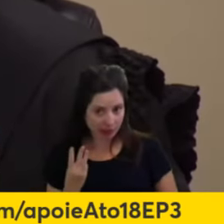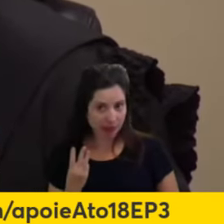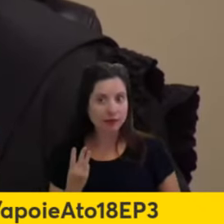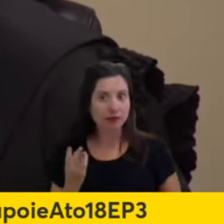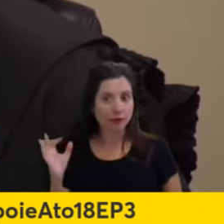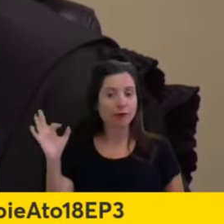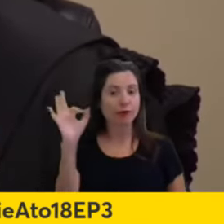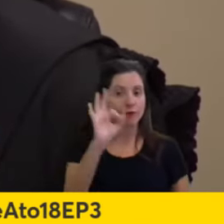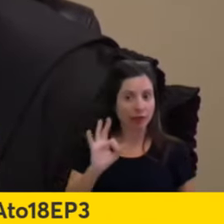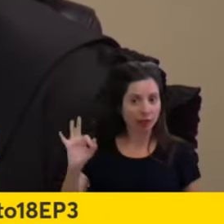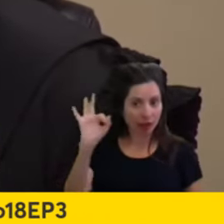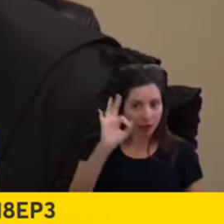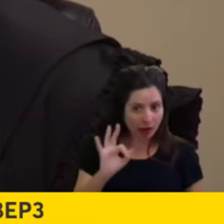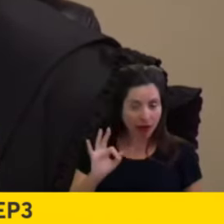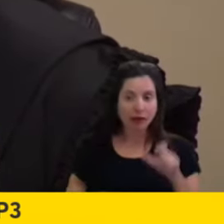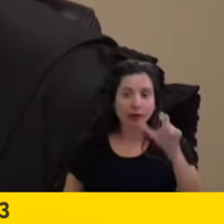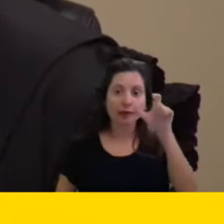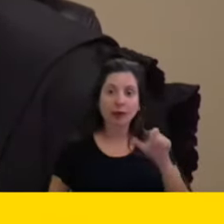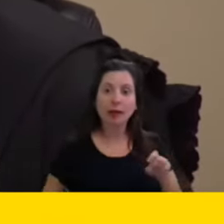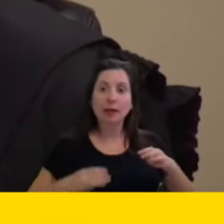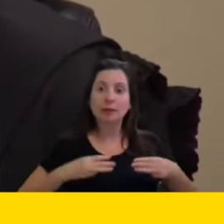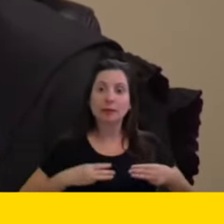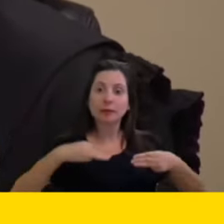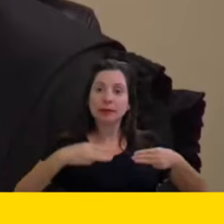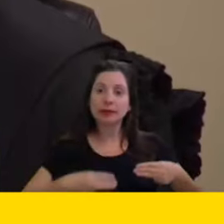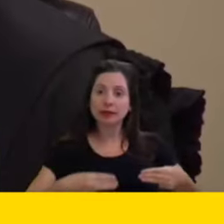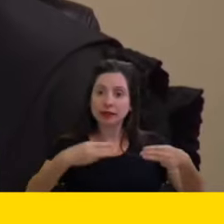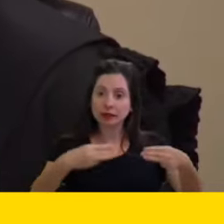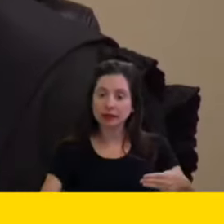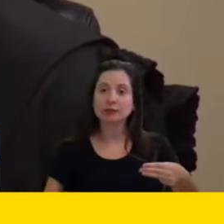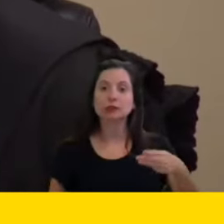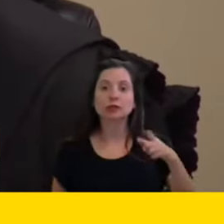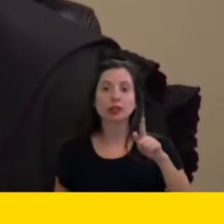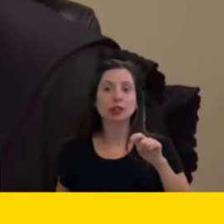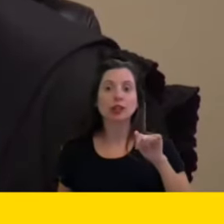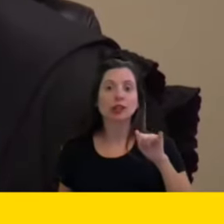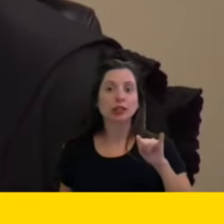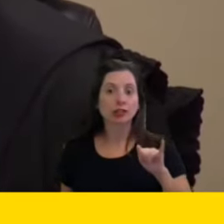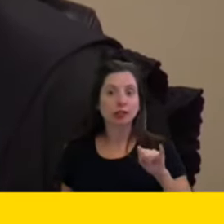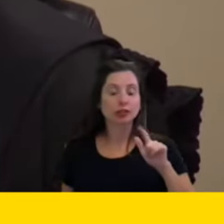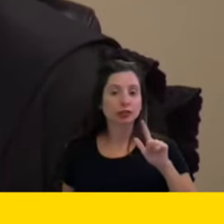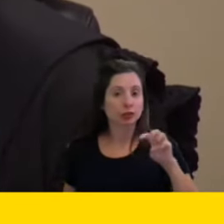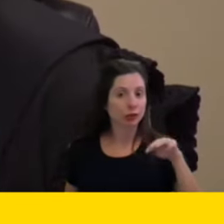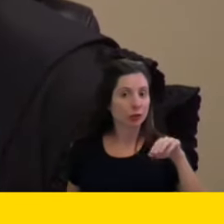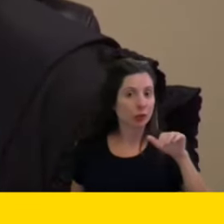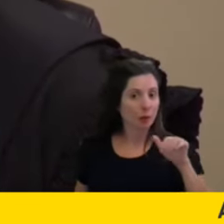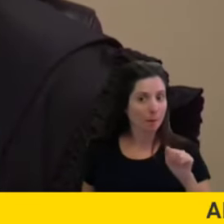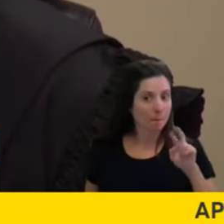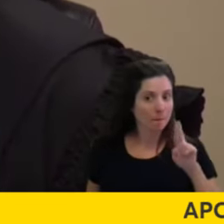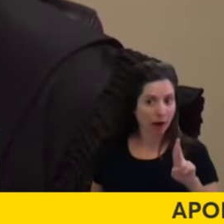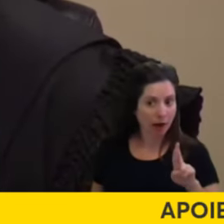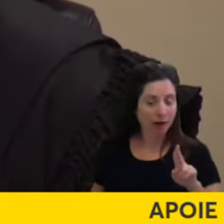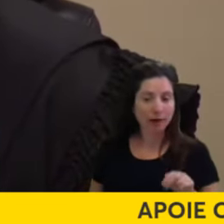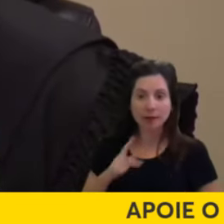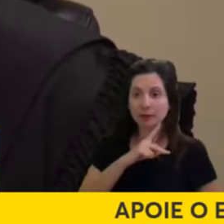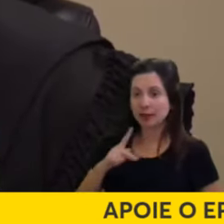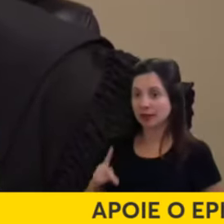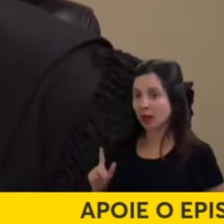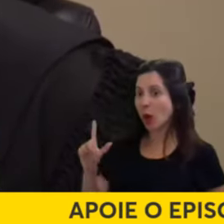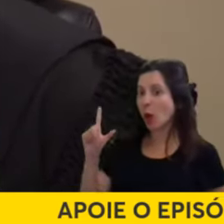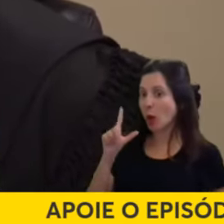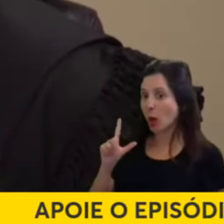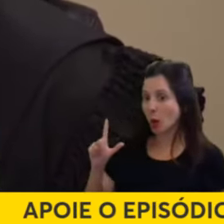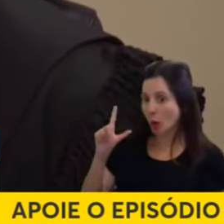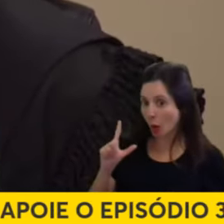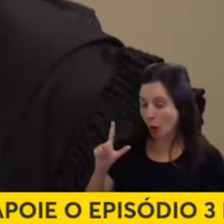pelo Ministro Gilmar Mendes tais como a arbitrária quebra de sigilo telefônico do então ex-presidente Luiz Inácio Lula da Silva familiares e até